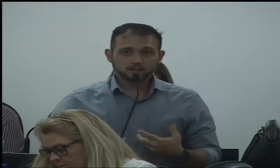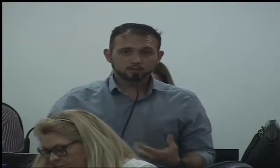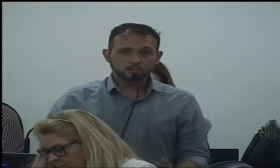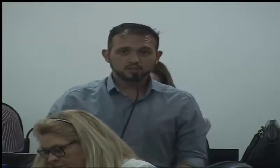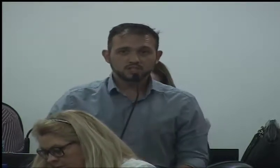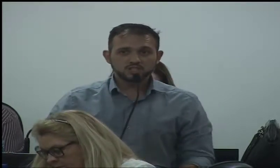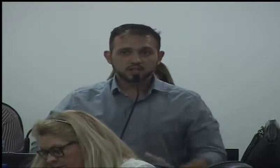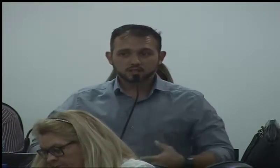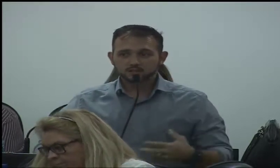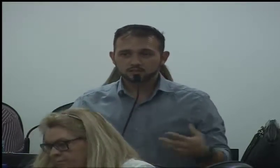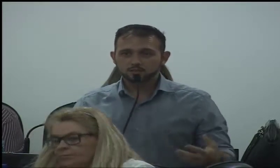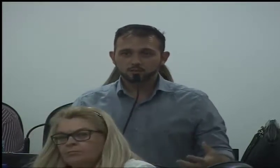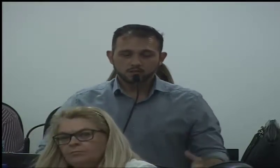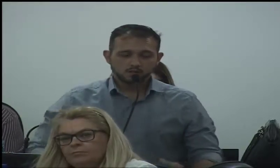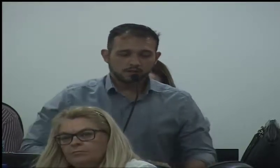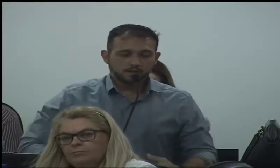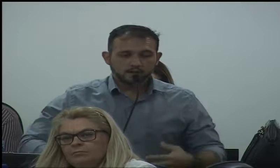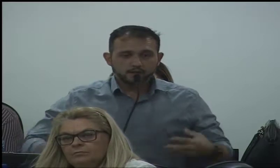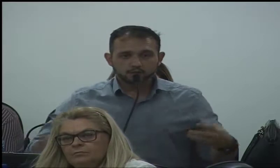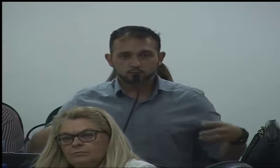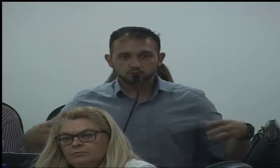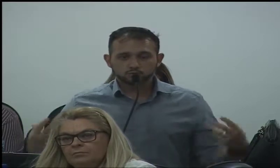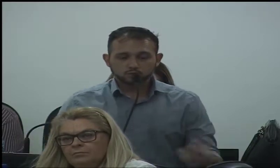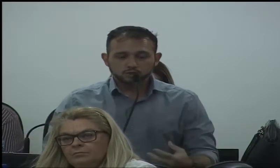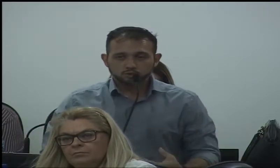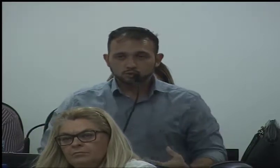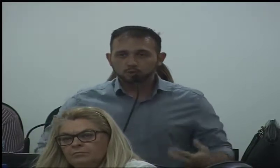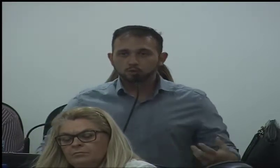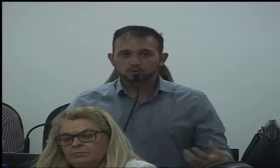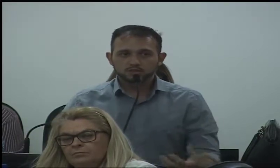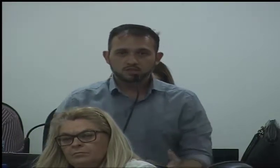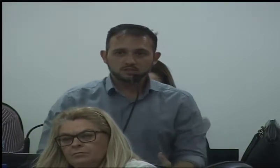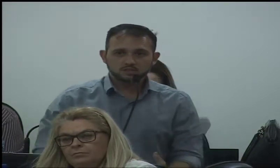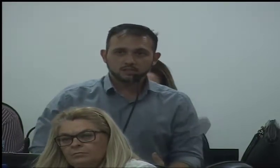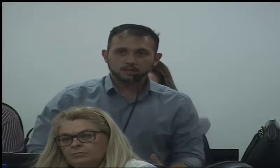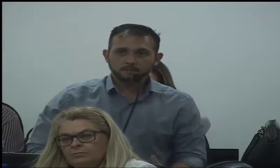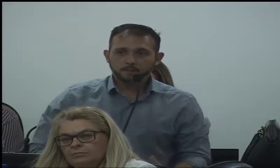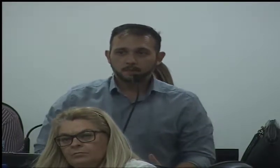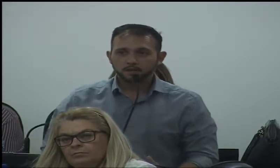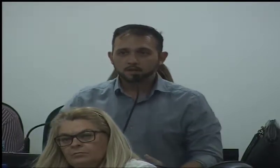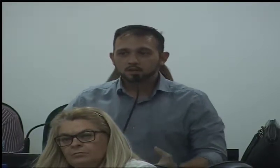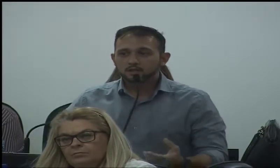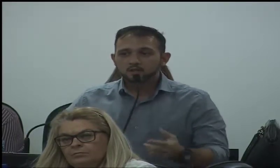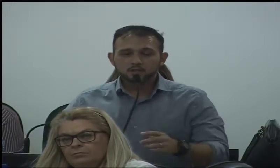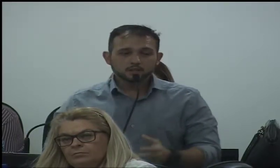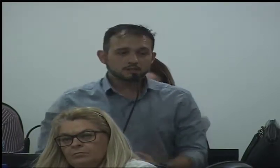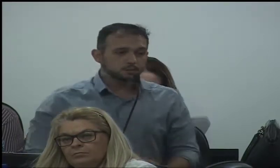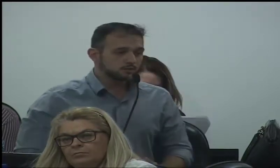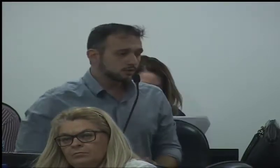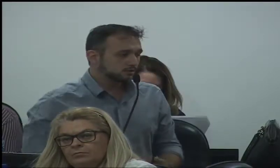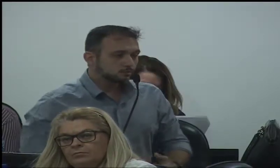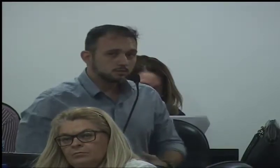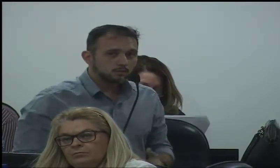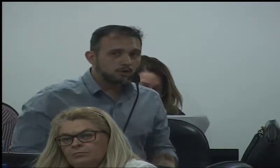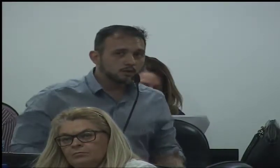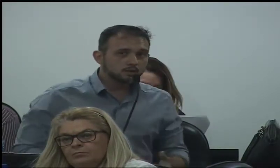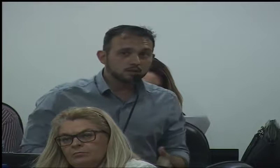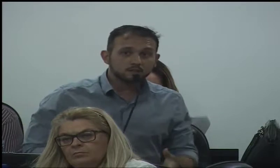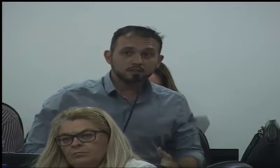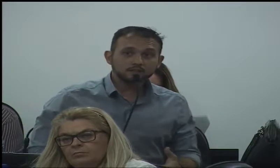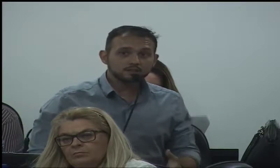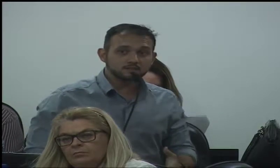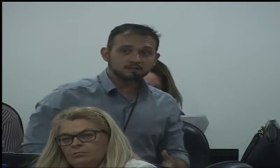da tecnologia, a questão de toda uma logística, né? E as pessoas,